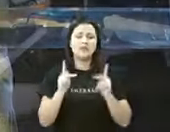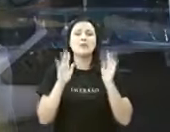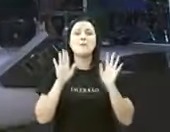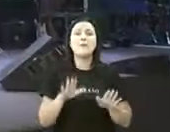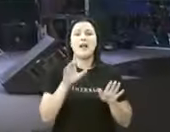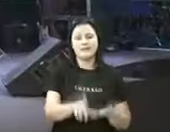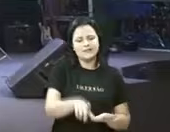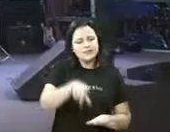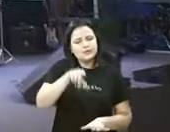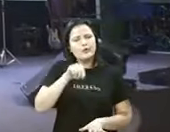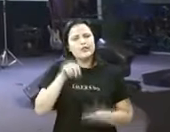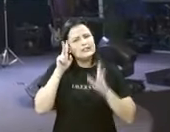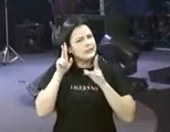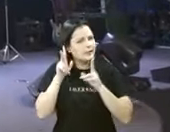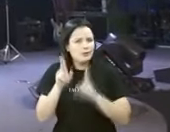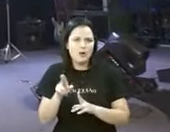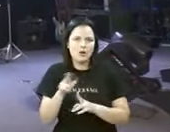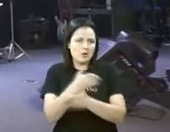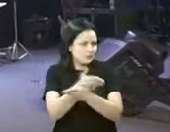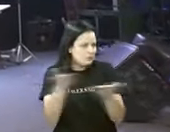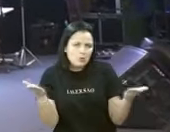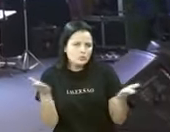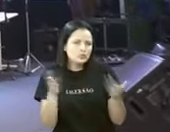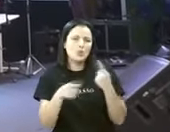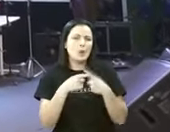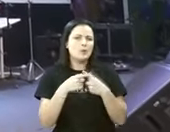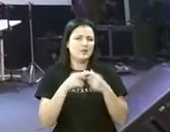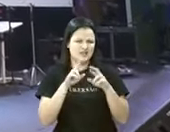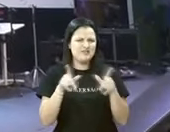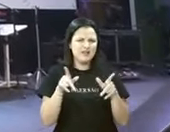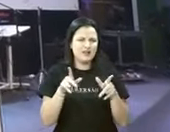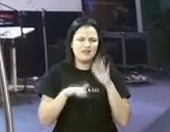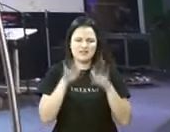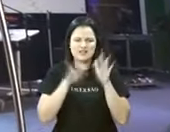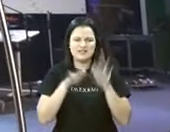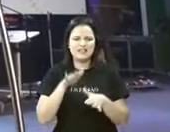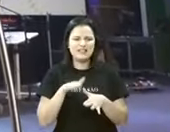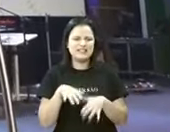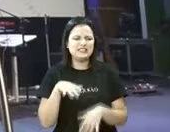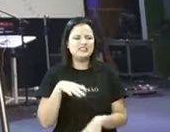mundo. Porque ser diferente às vezes causa um pouco de dor de cabeça.